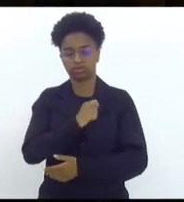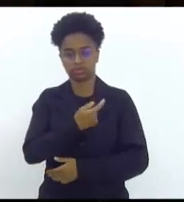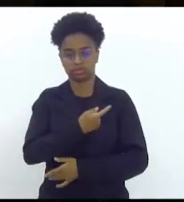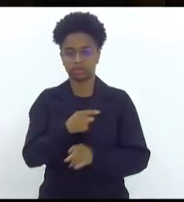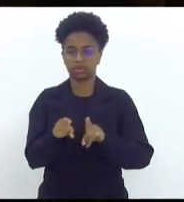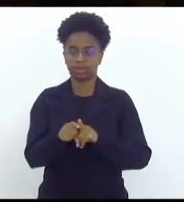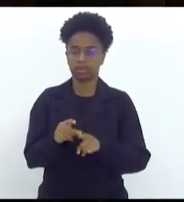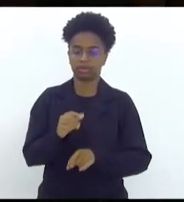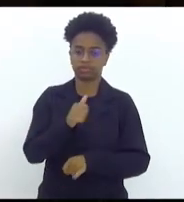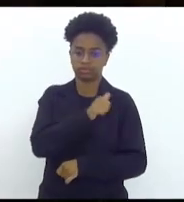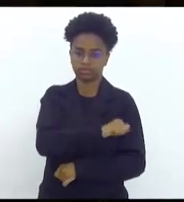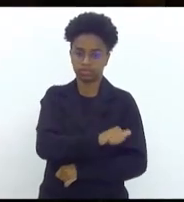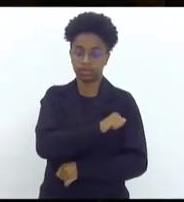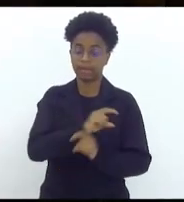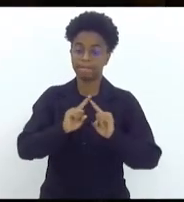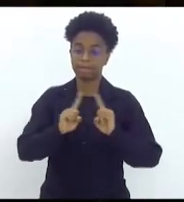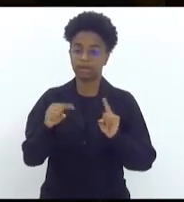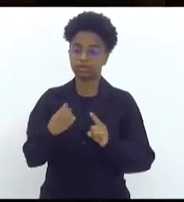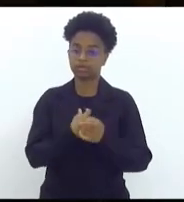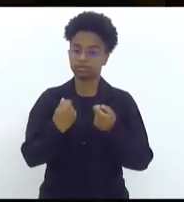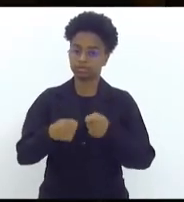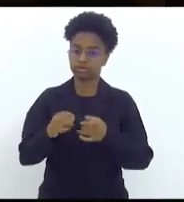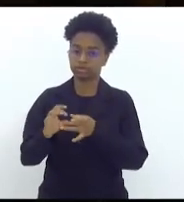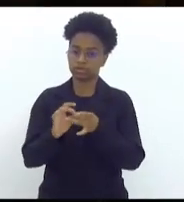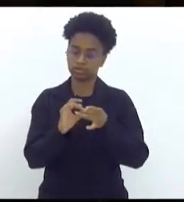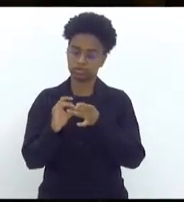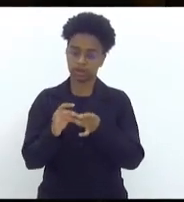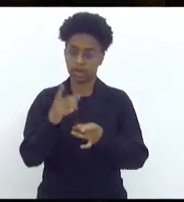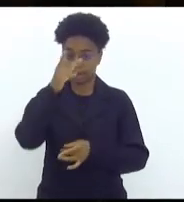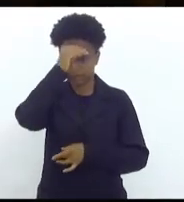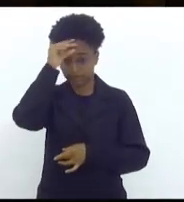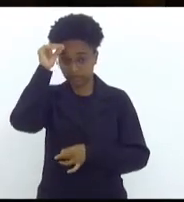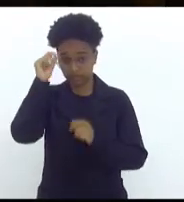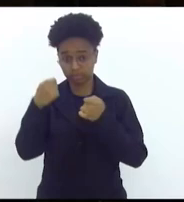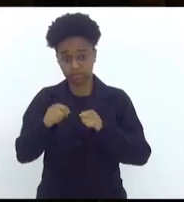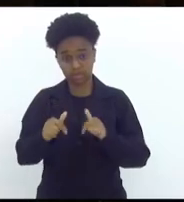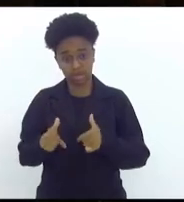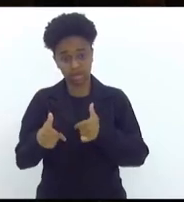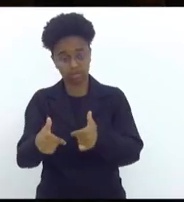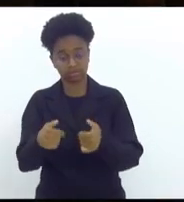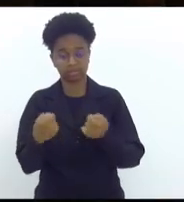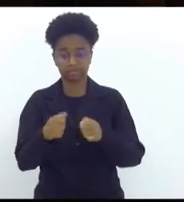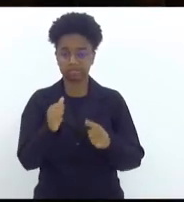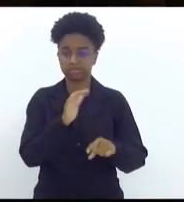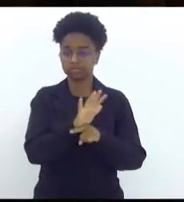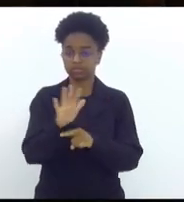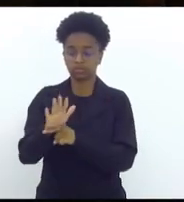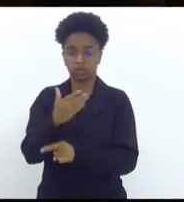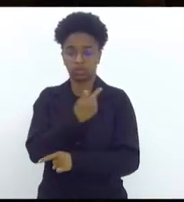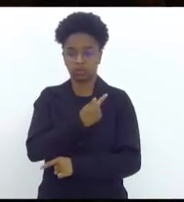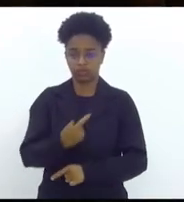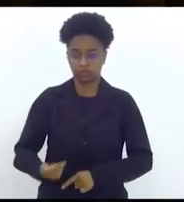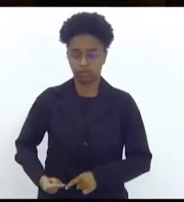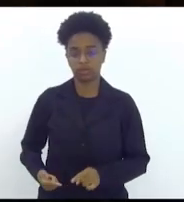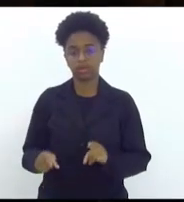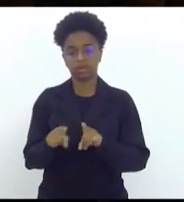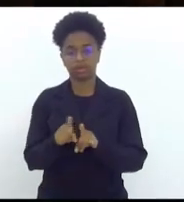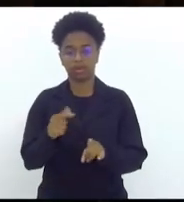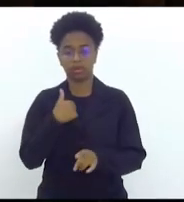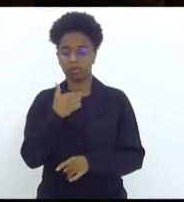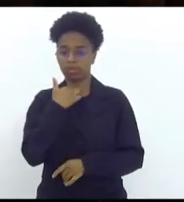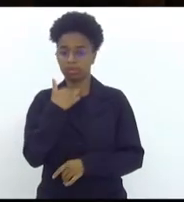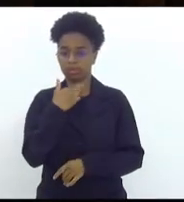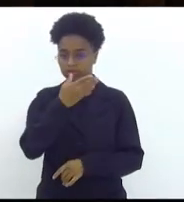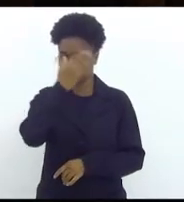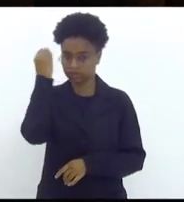de Janeiro Para isso precisamos estar todos unidos prefeitura tem que fazer a sua parte tem que colaborar com o governo do estado não posso deixar